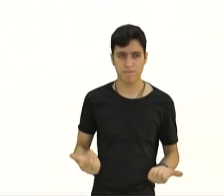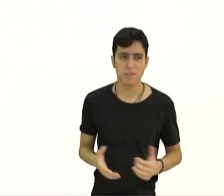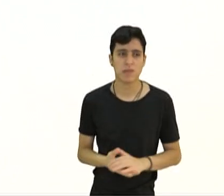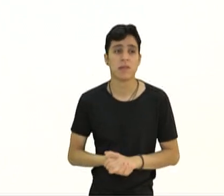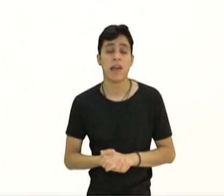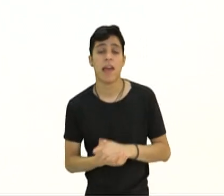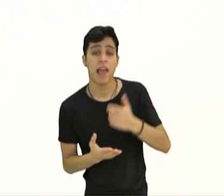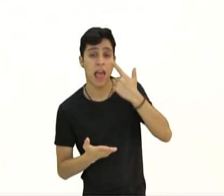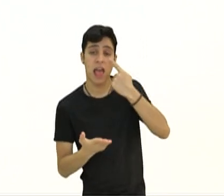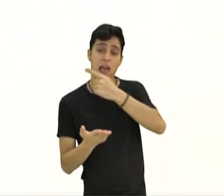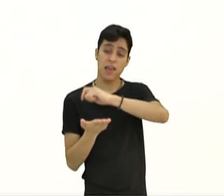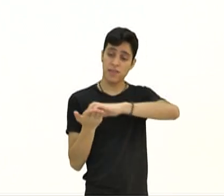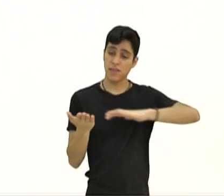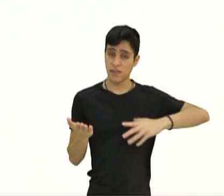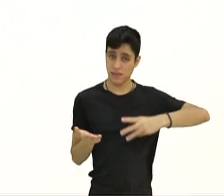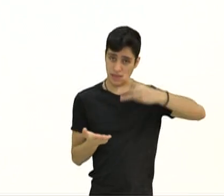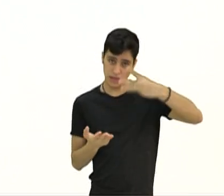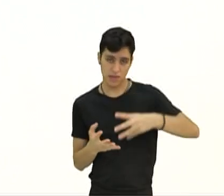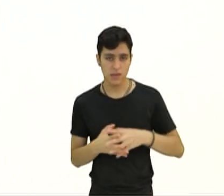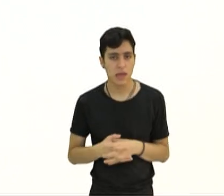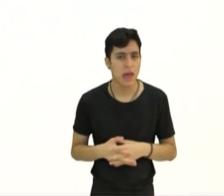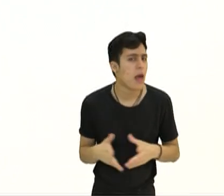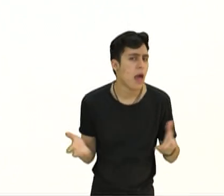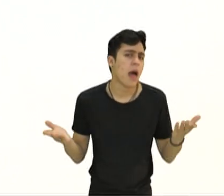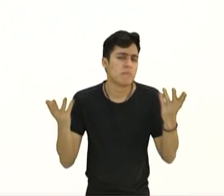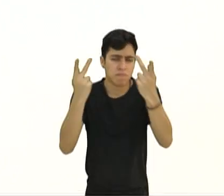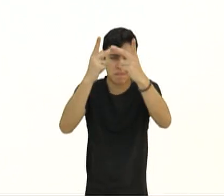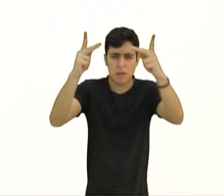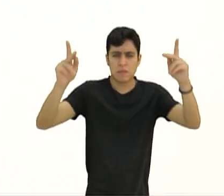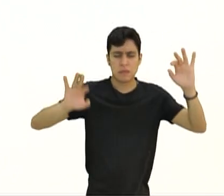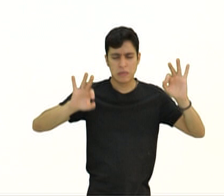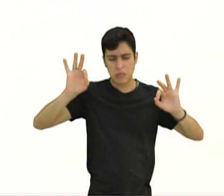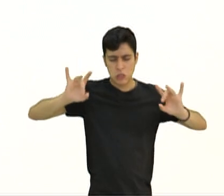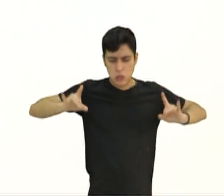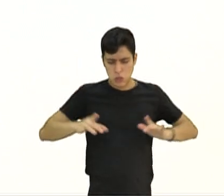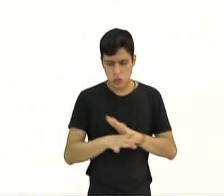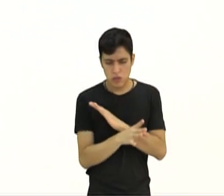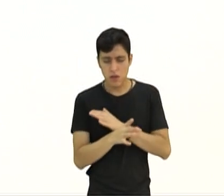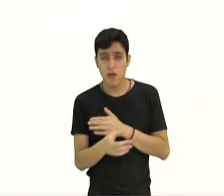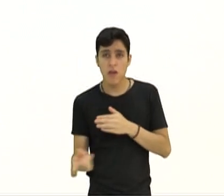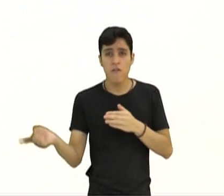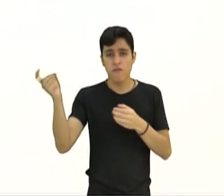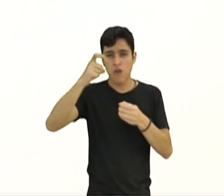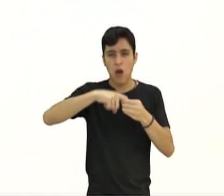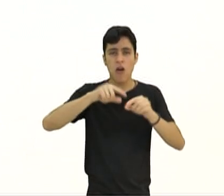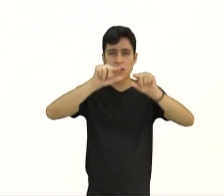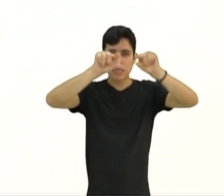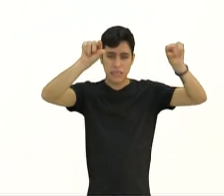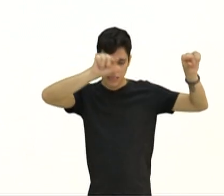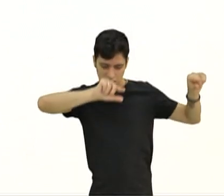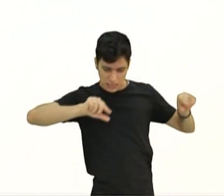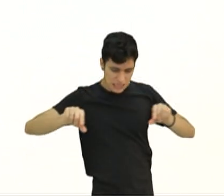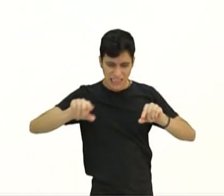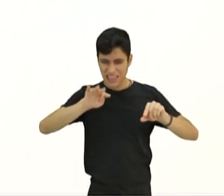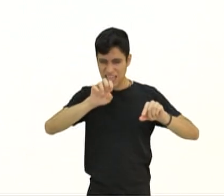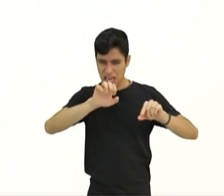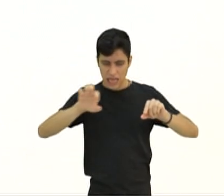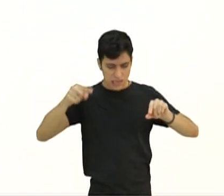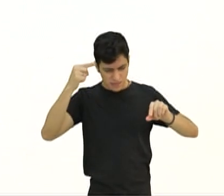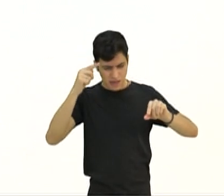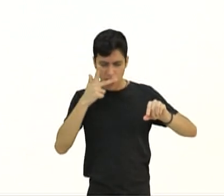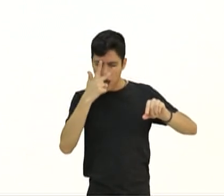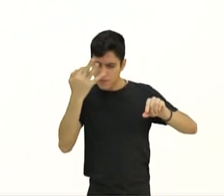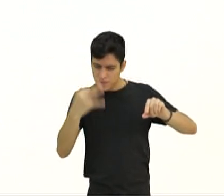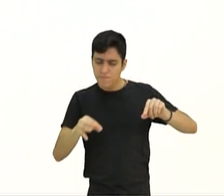Exercício de número 3. Agora, elabore a conclusão, retome sua tese e argumentação e, se julgar apropriado, sugira